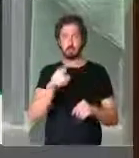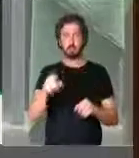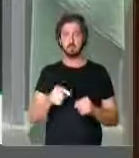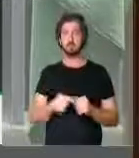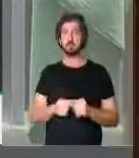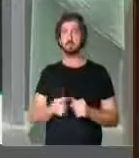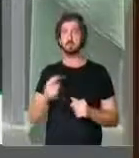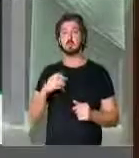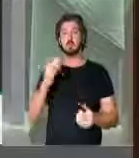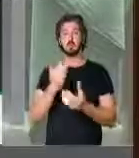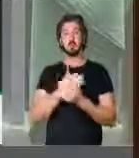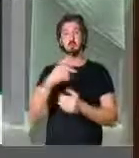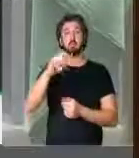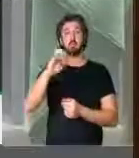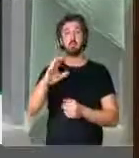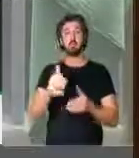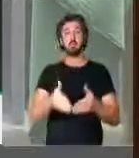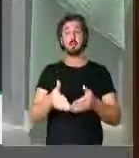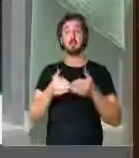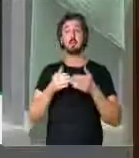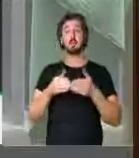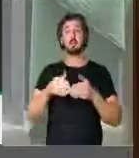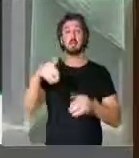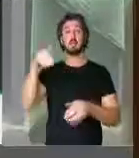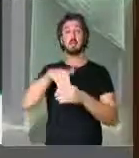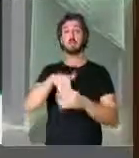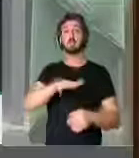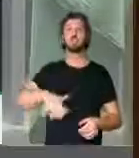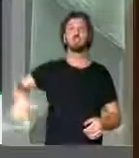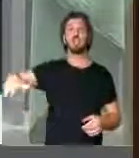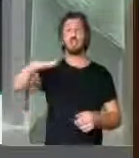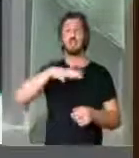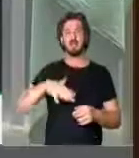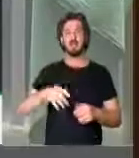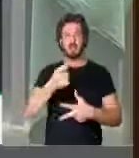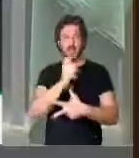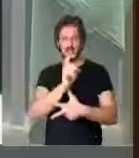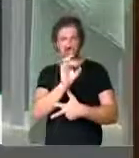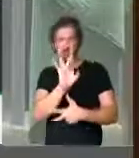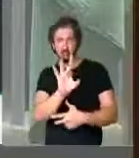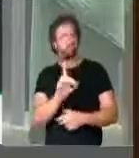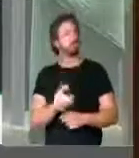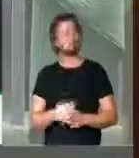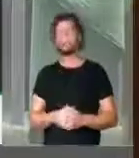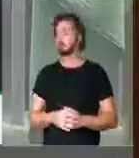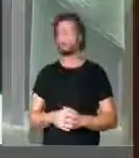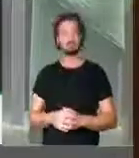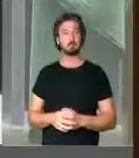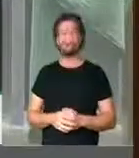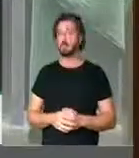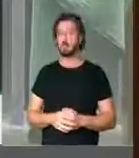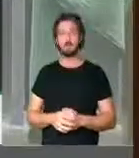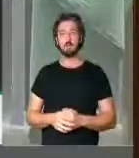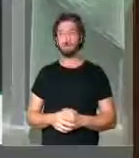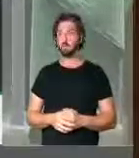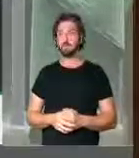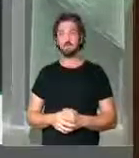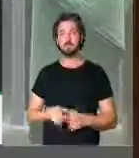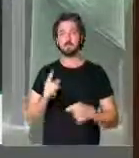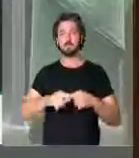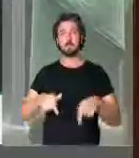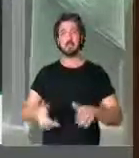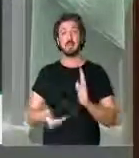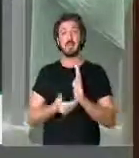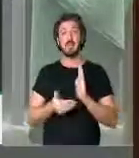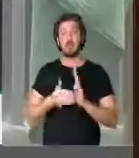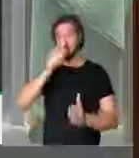que estou entrando com a PEC pedindo eleições gerais, mas não só para o Executivo, Mas não só para o executivo, porque essa